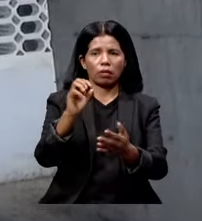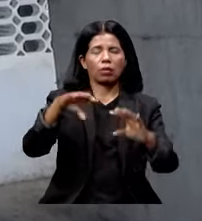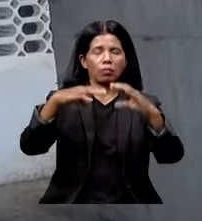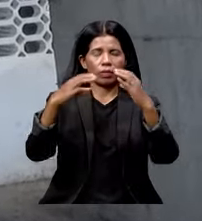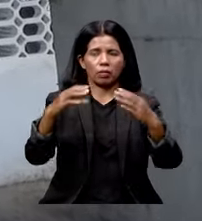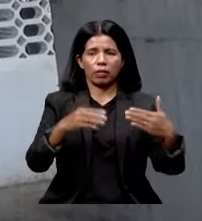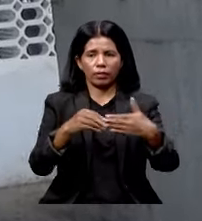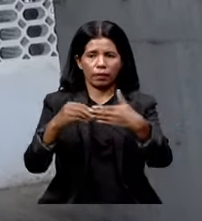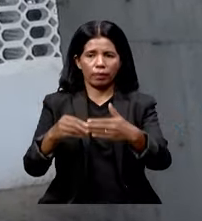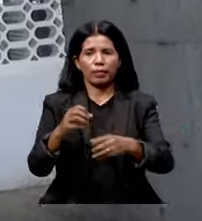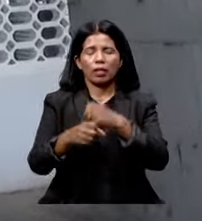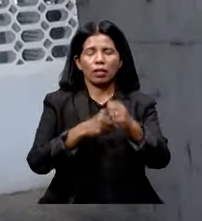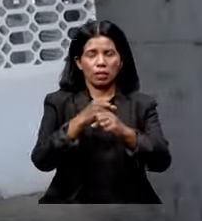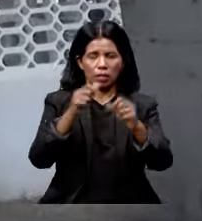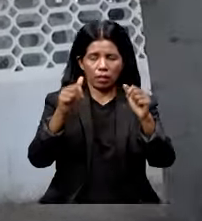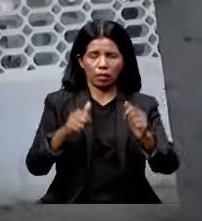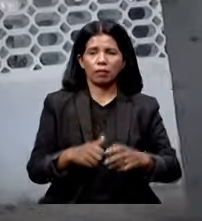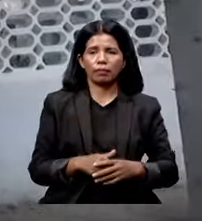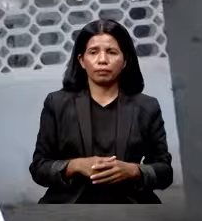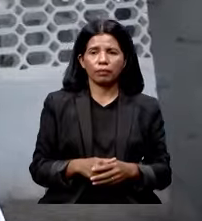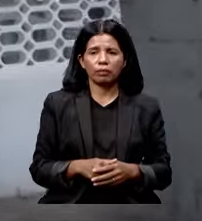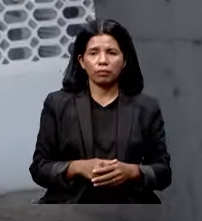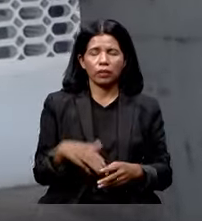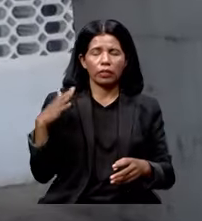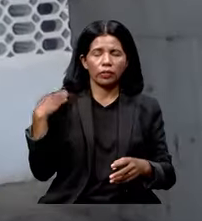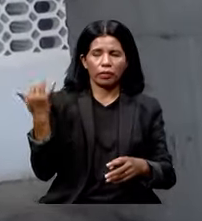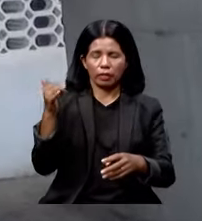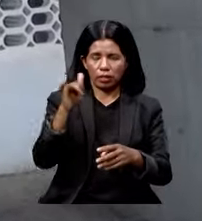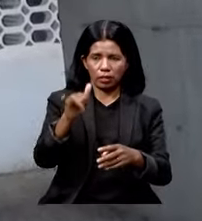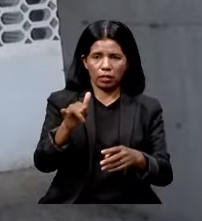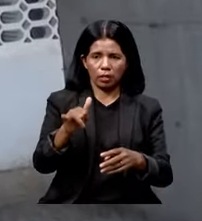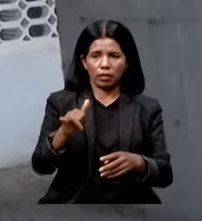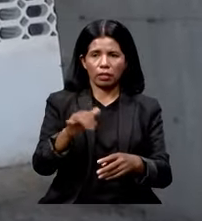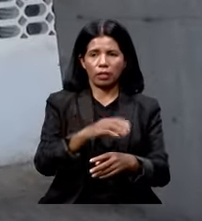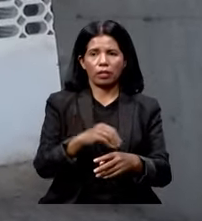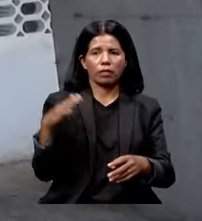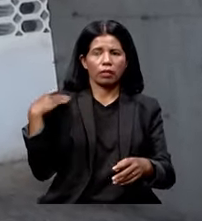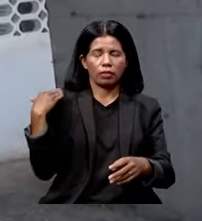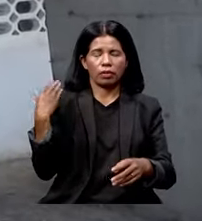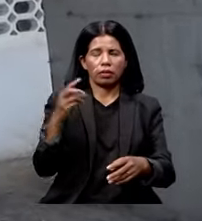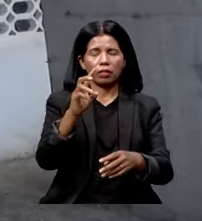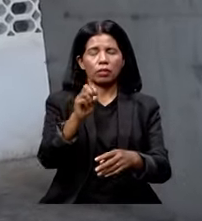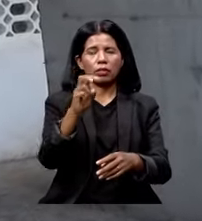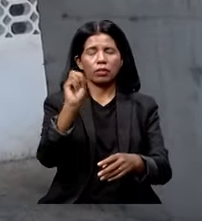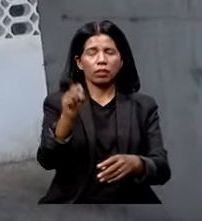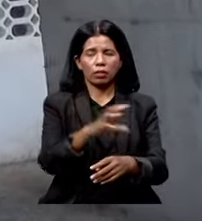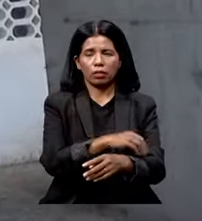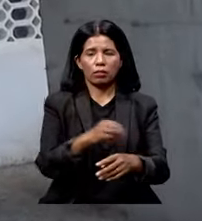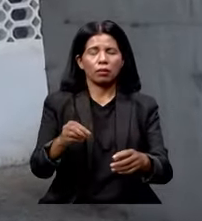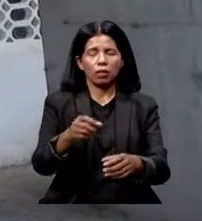orientadora. E nem temos a jovem ser, ou a ser, nesse Jota Luz Macaia. O governo confia,